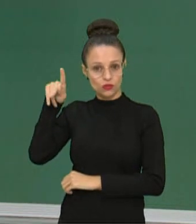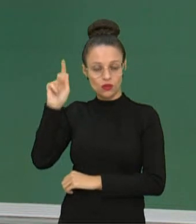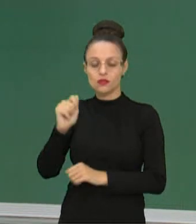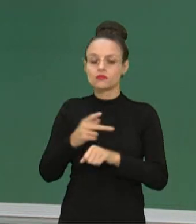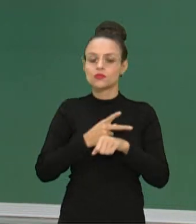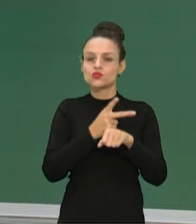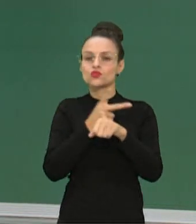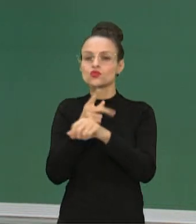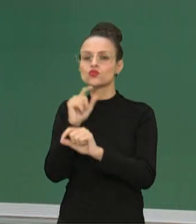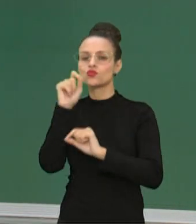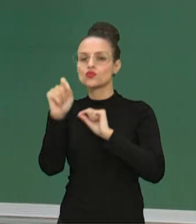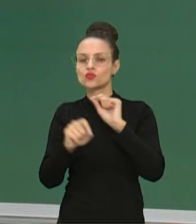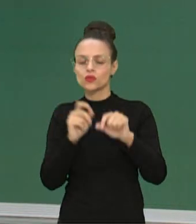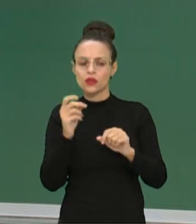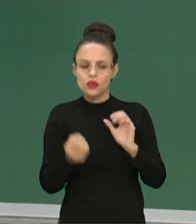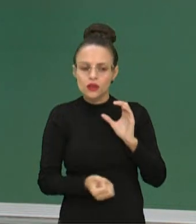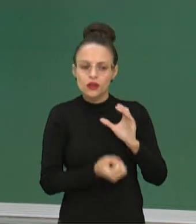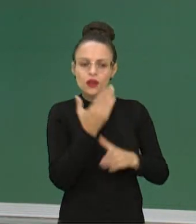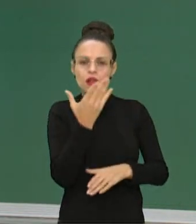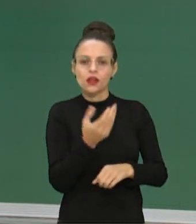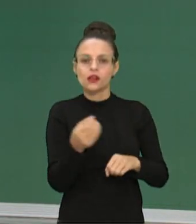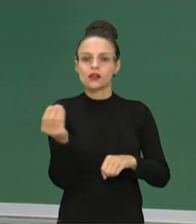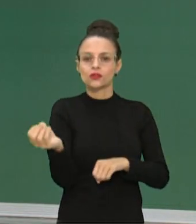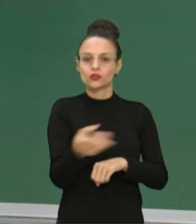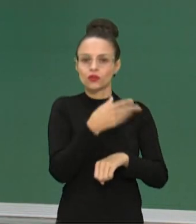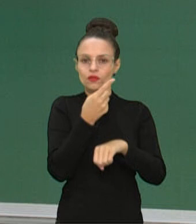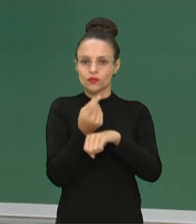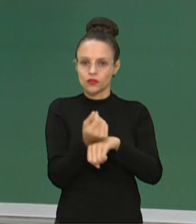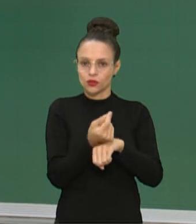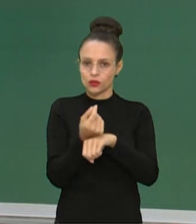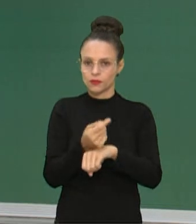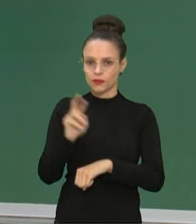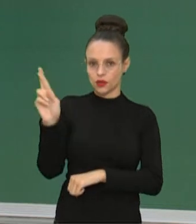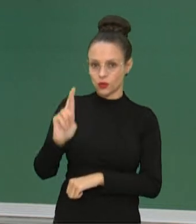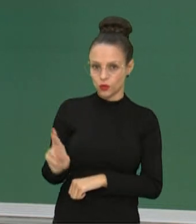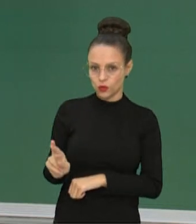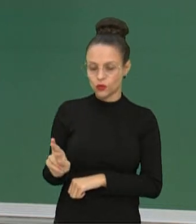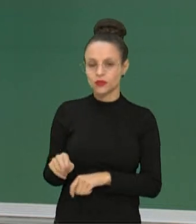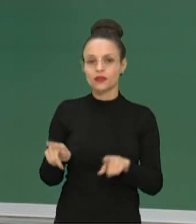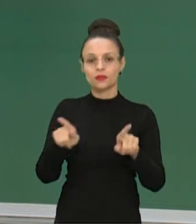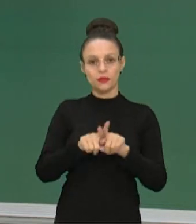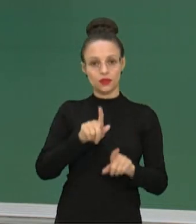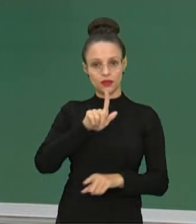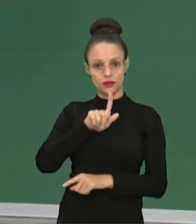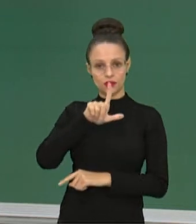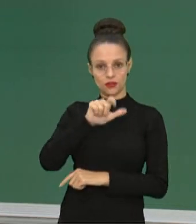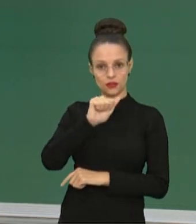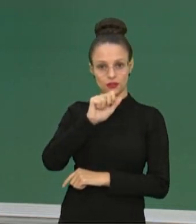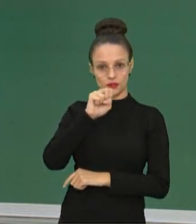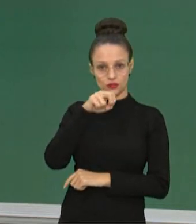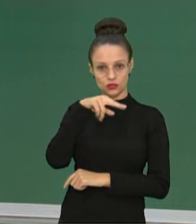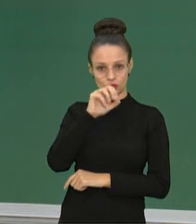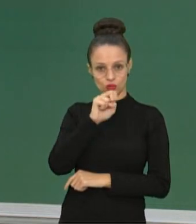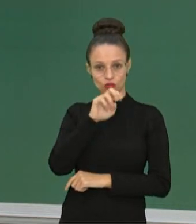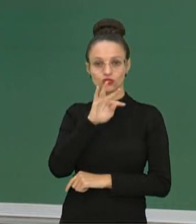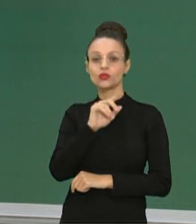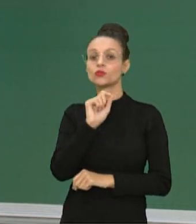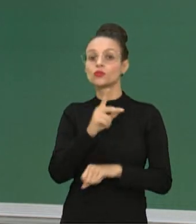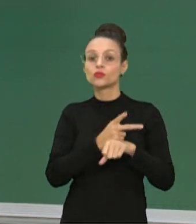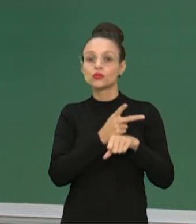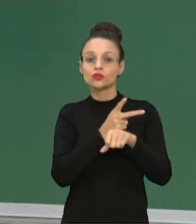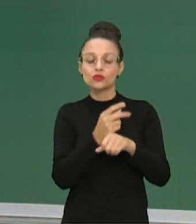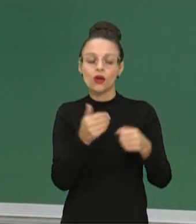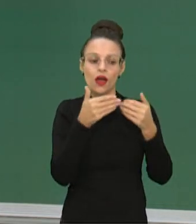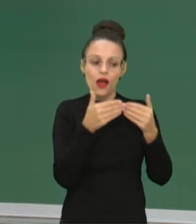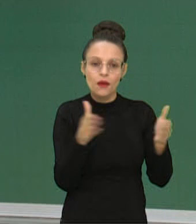buscou o quê? Criar uma nova economia na Rússia. E a glasnost buscou o quê? A